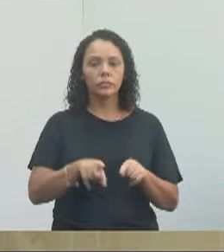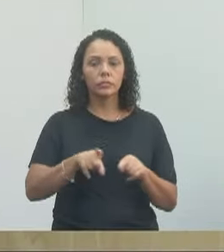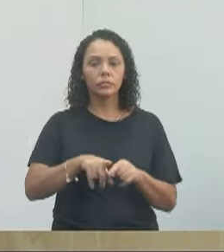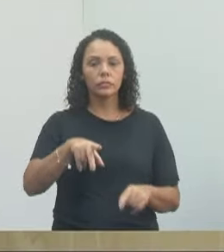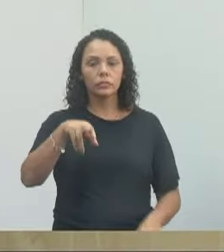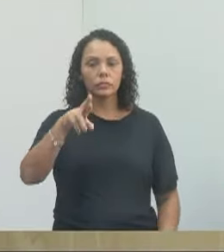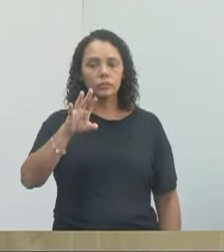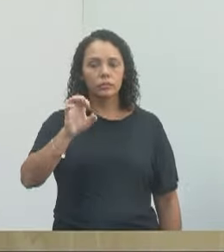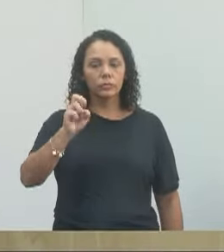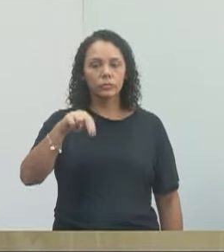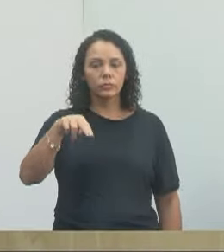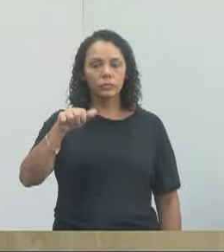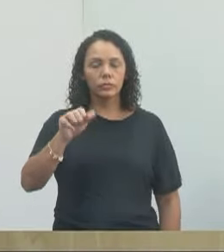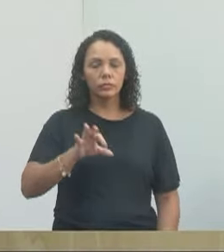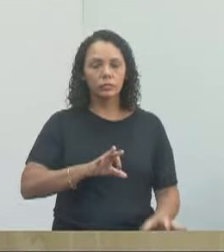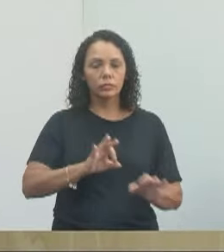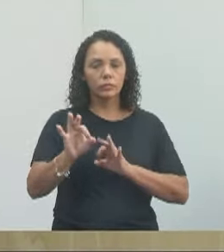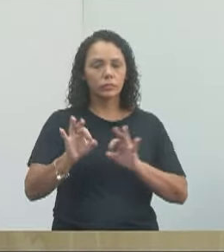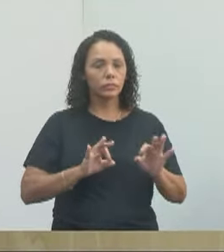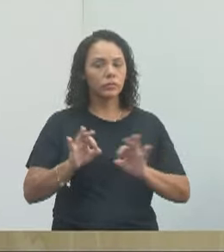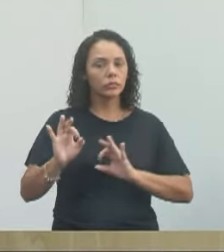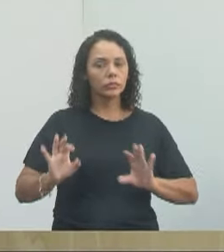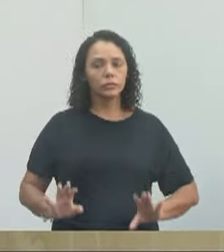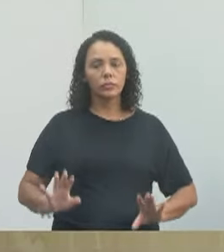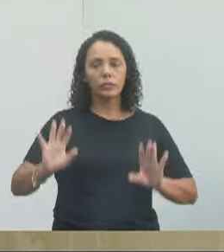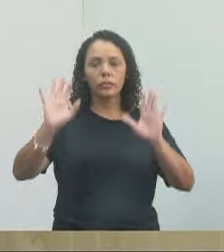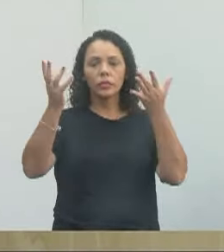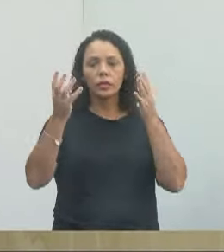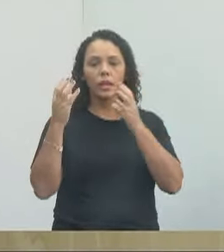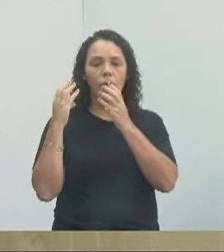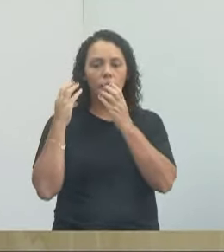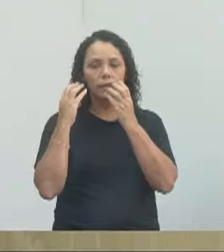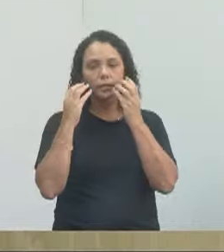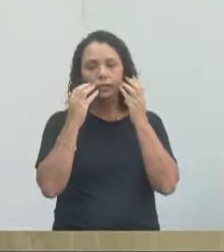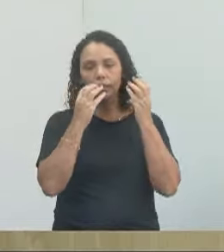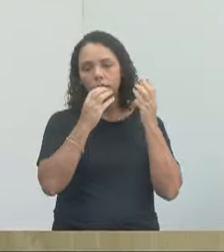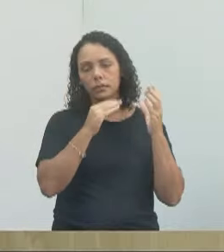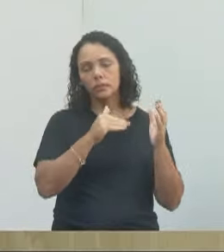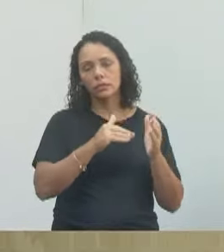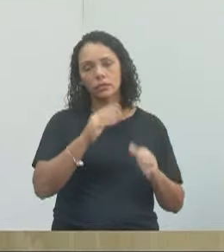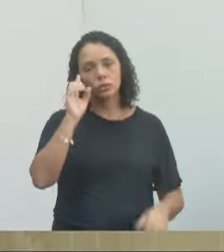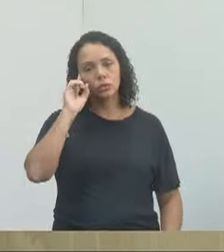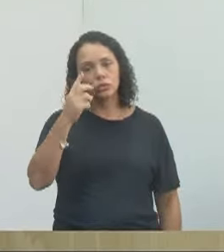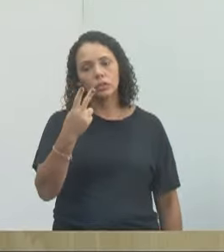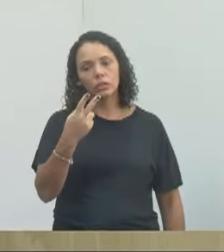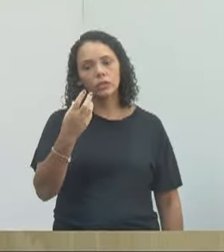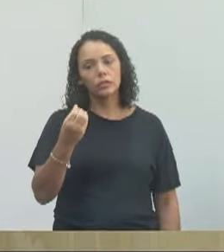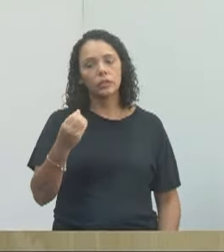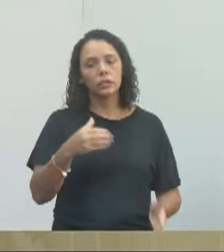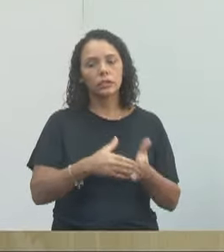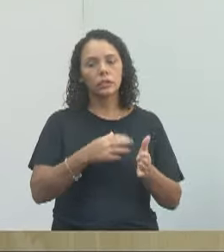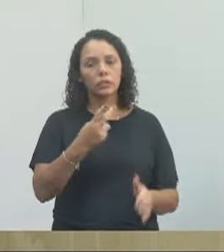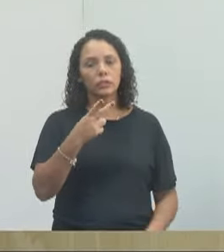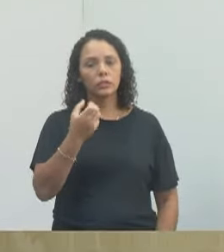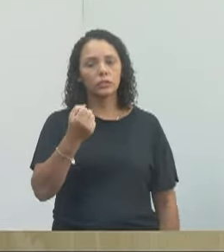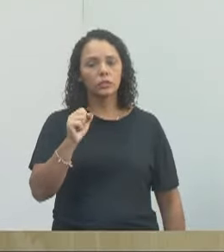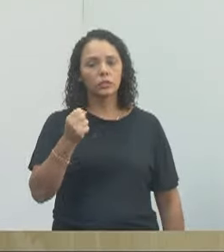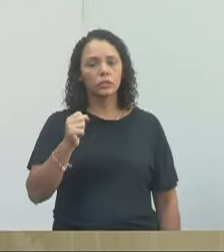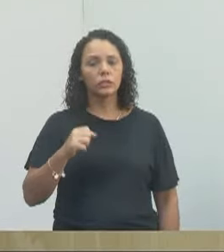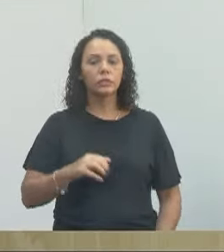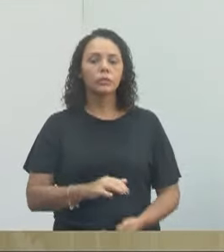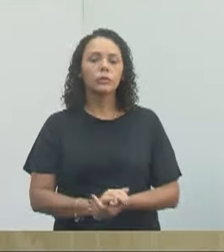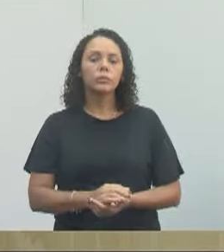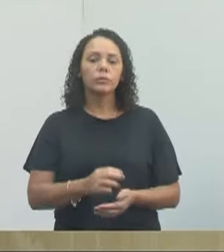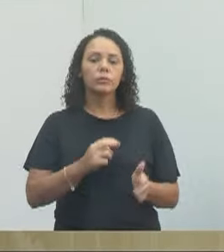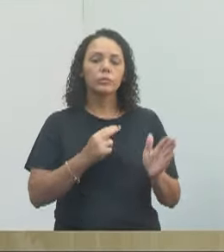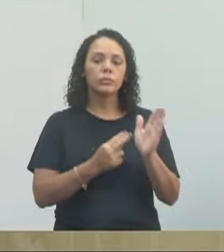organização da 18ª festa do mil realizada na Paróquia Nossa Senhora do Paraíso entre os dias 26 e 28 do corrente autoria Valmir do